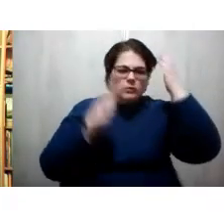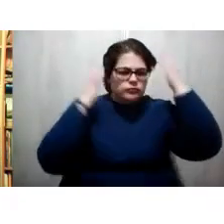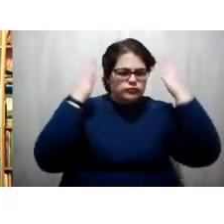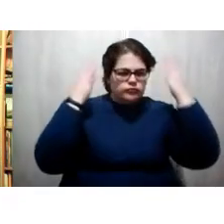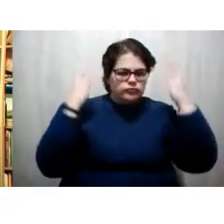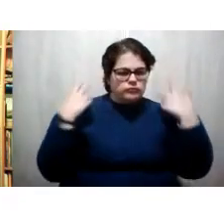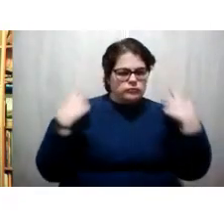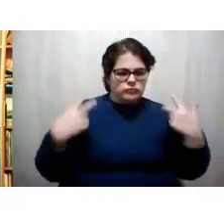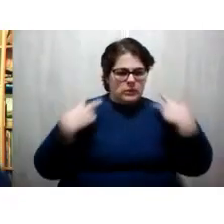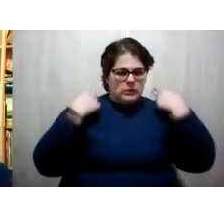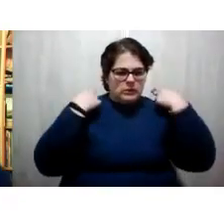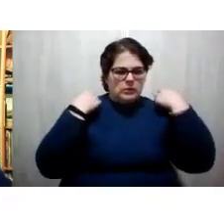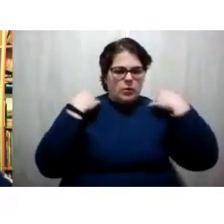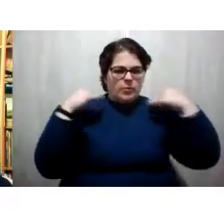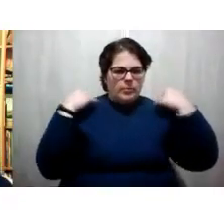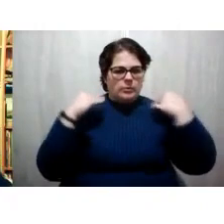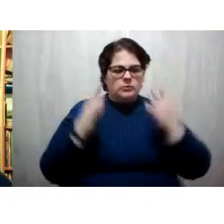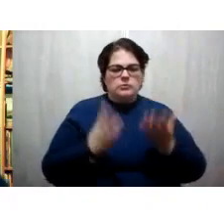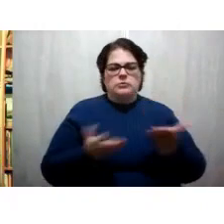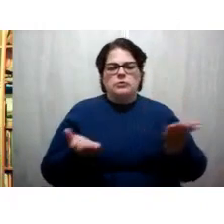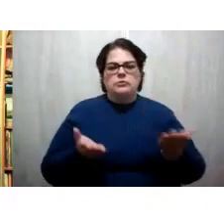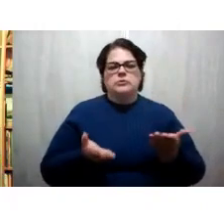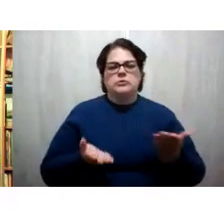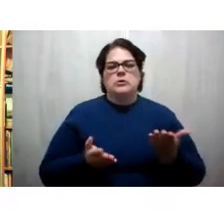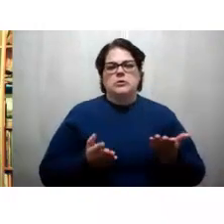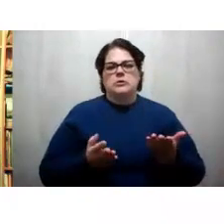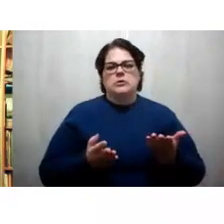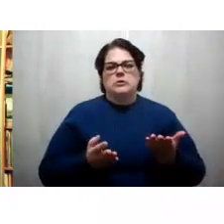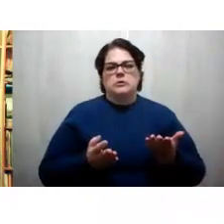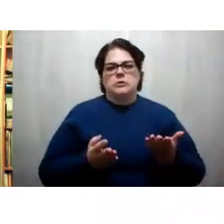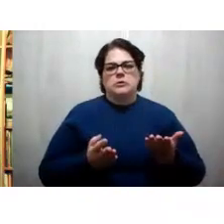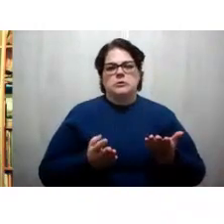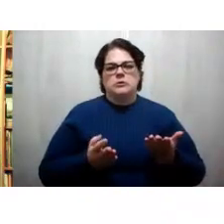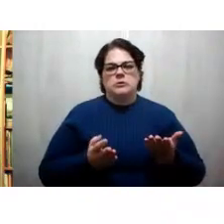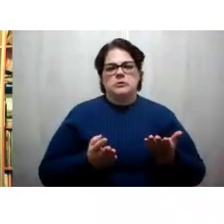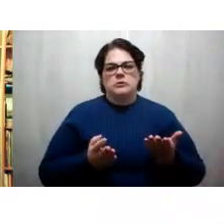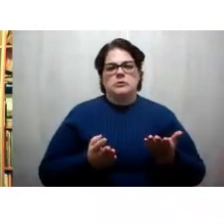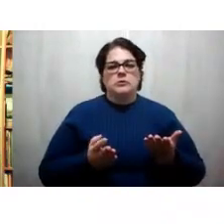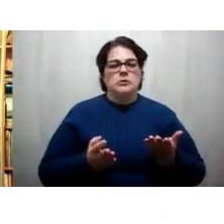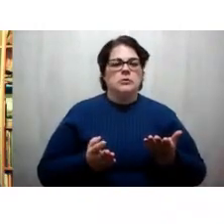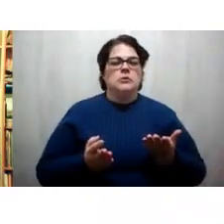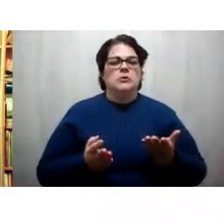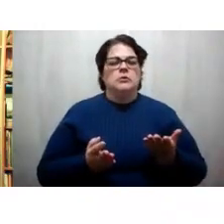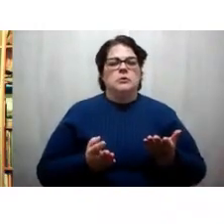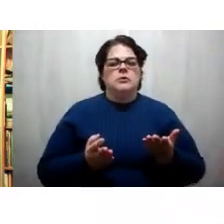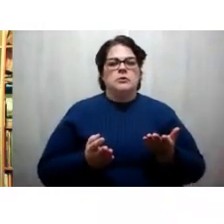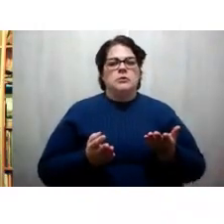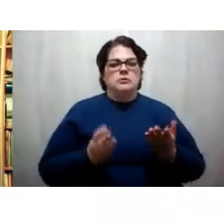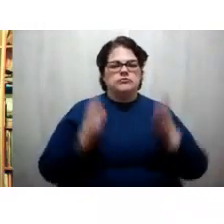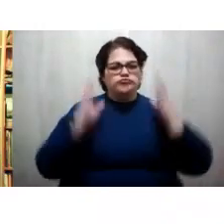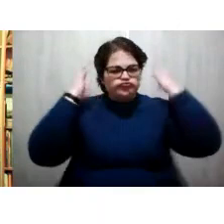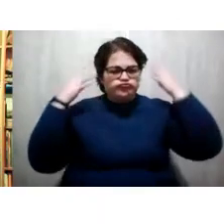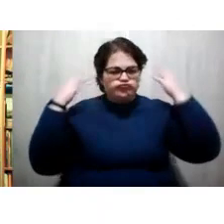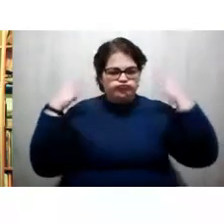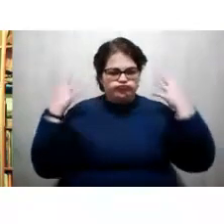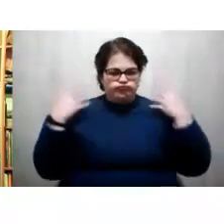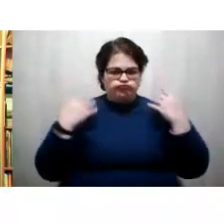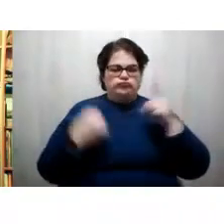altura dos ombros, hoje eles estão um pouco tentando, assim, um pouco mais anelados,